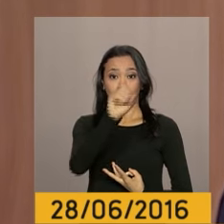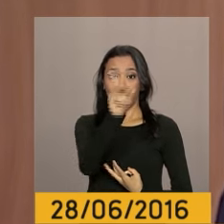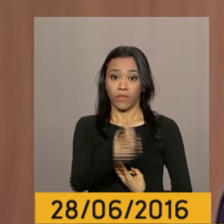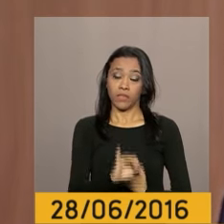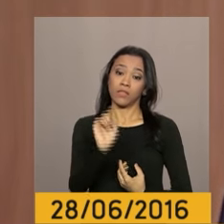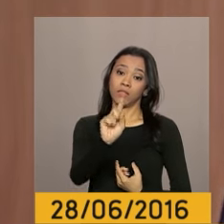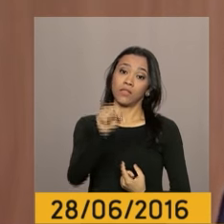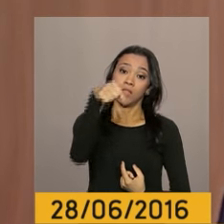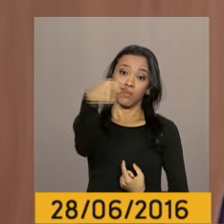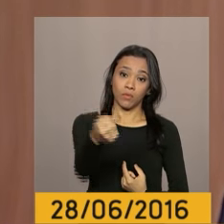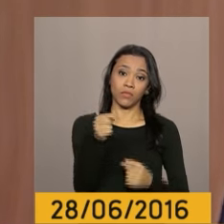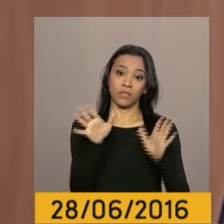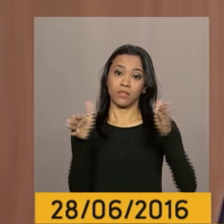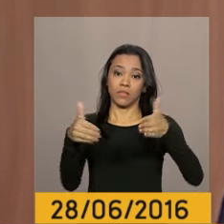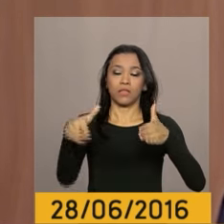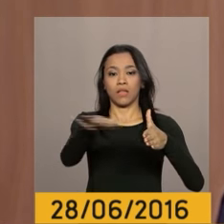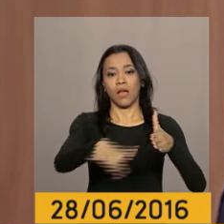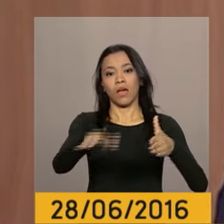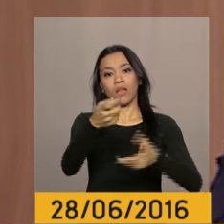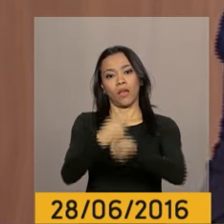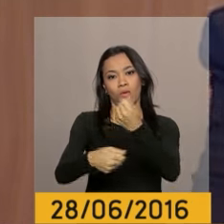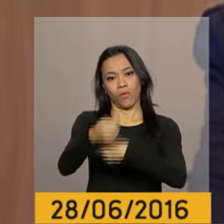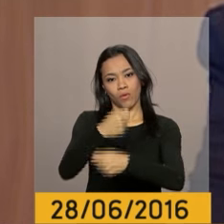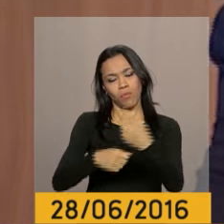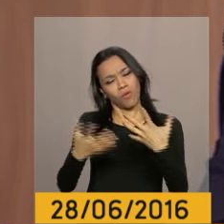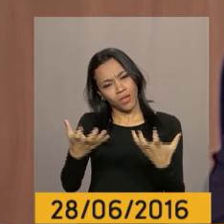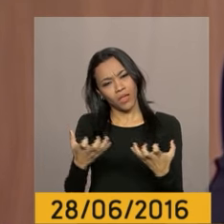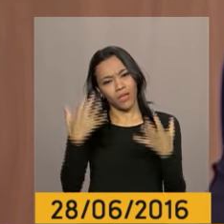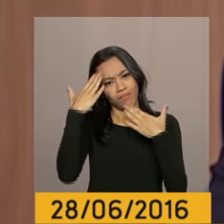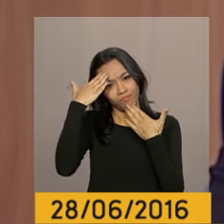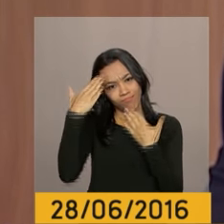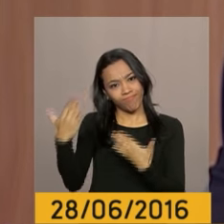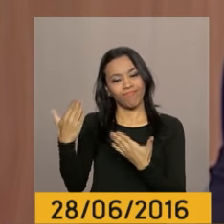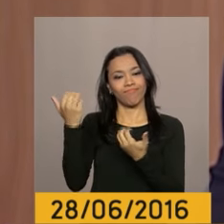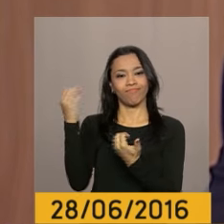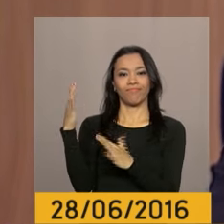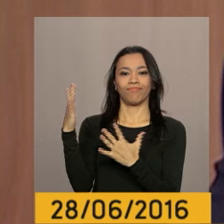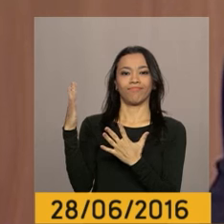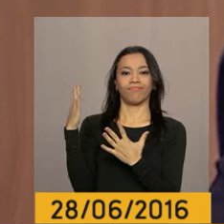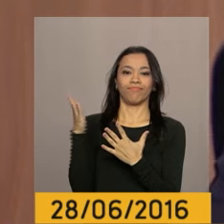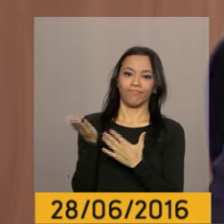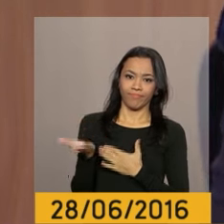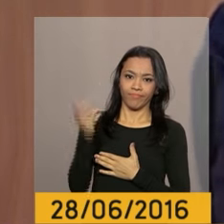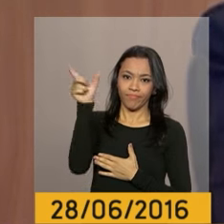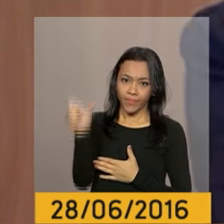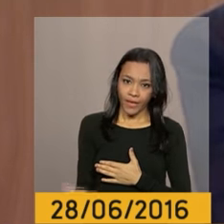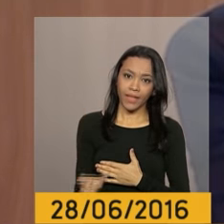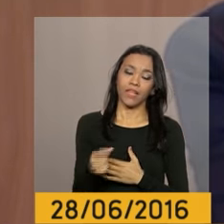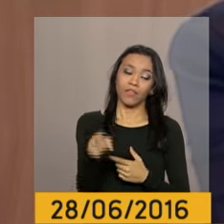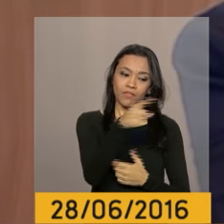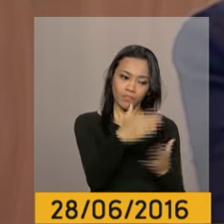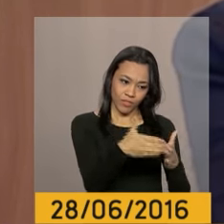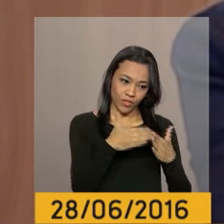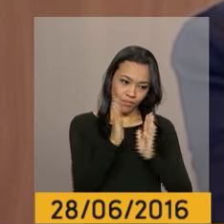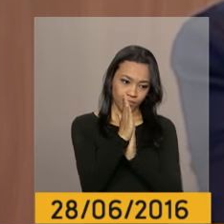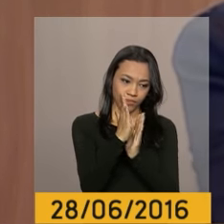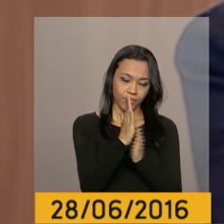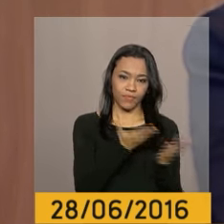política econômica. Eu só queria fazer essa singela homenagem ao Altamir e peço uma salva de palmas.